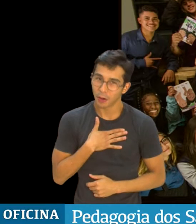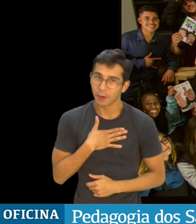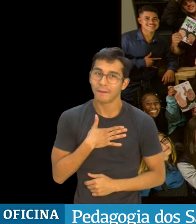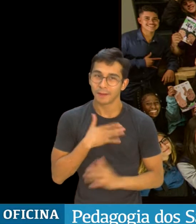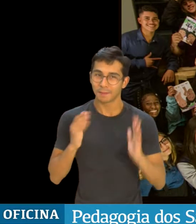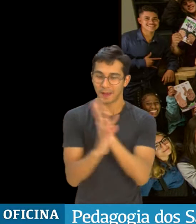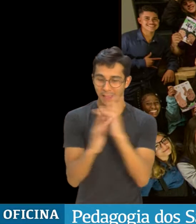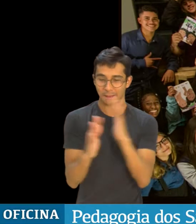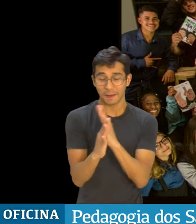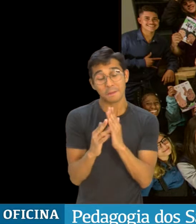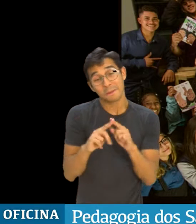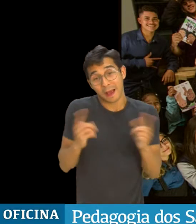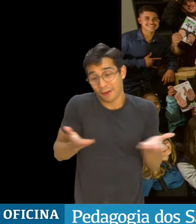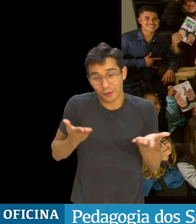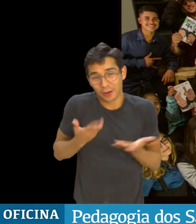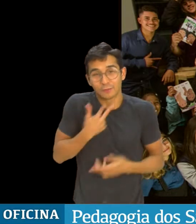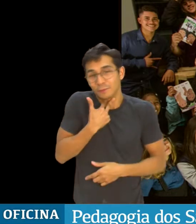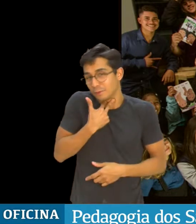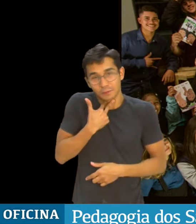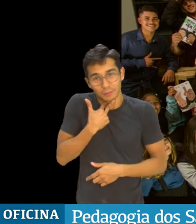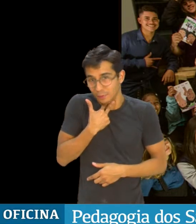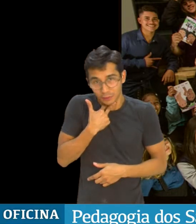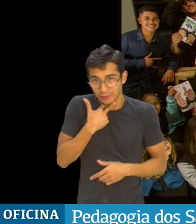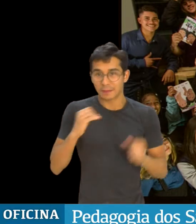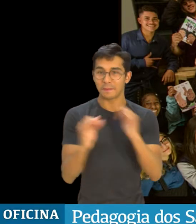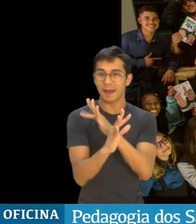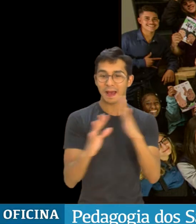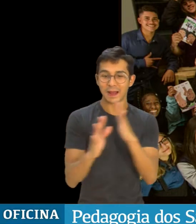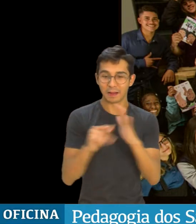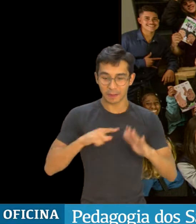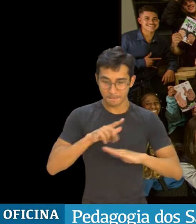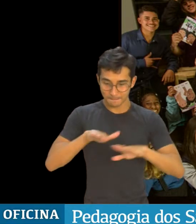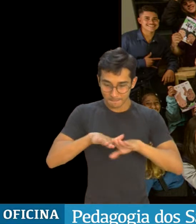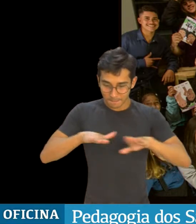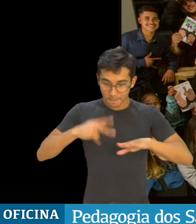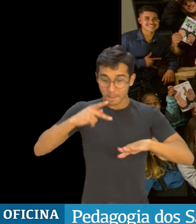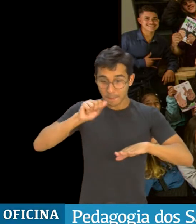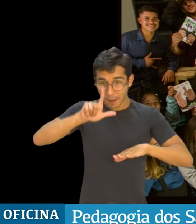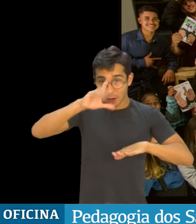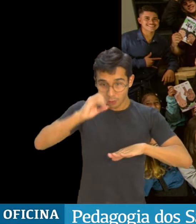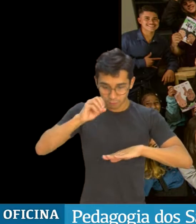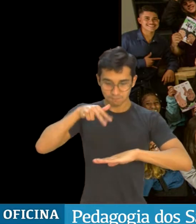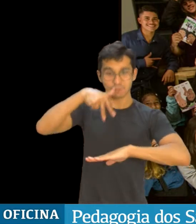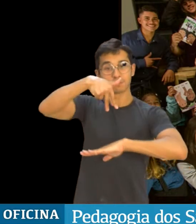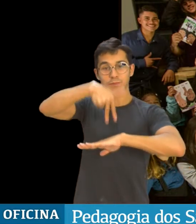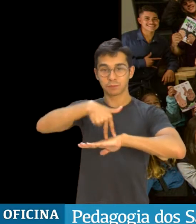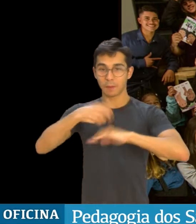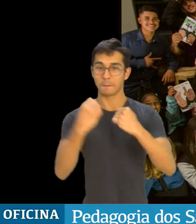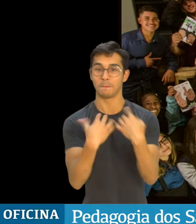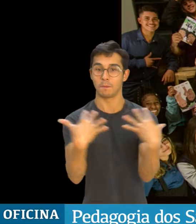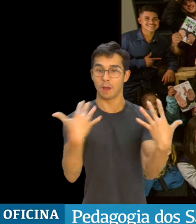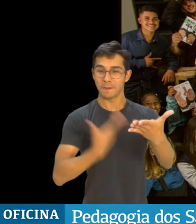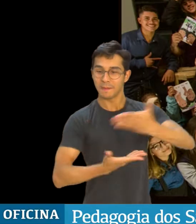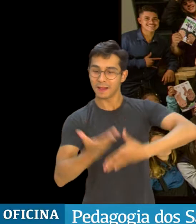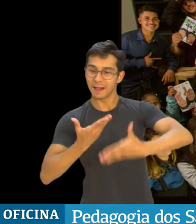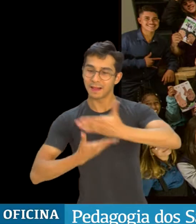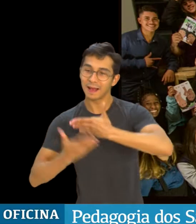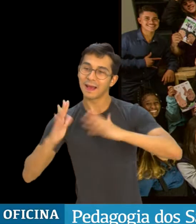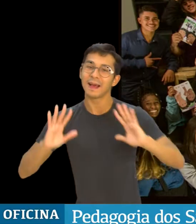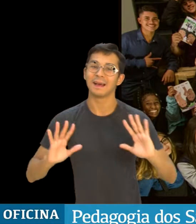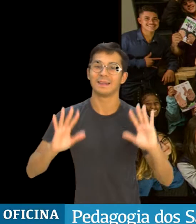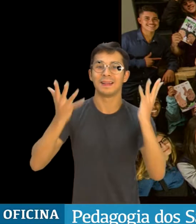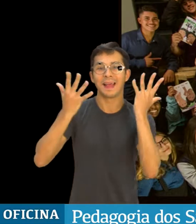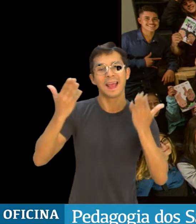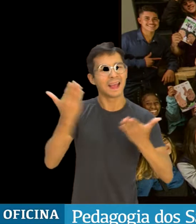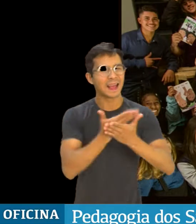troca constante entre o palco, o público. Então, essa imagem ela traz tudo isso, né? Traz a alegria, traz os